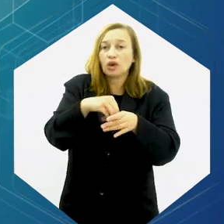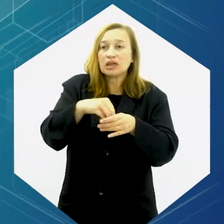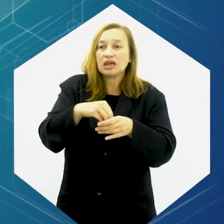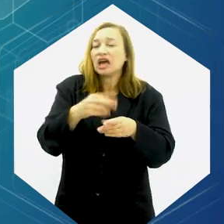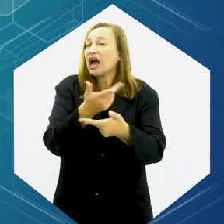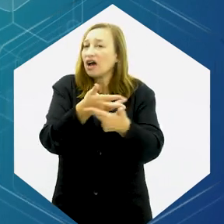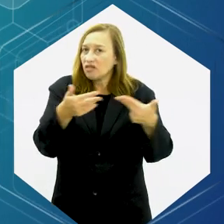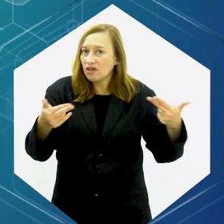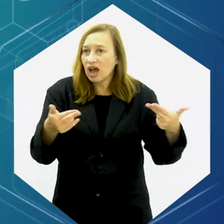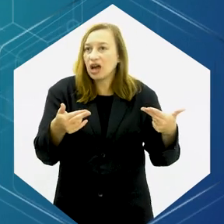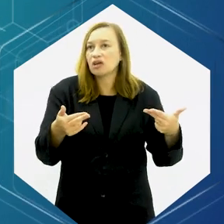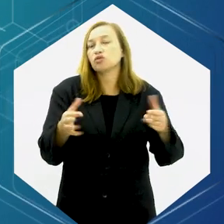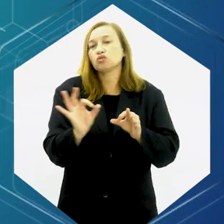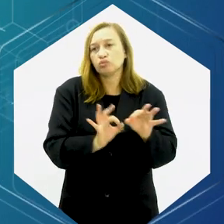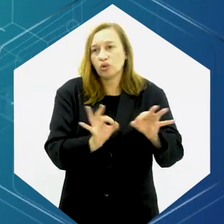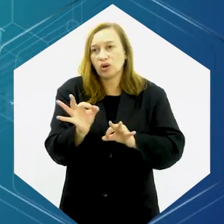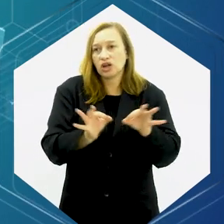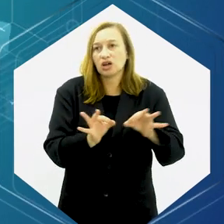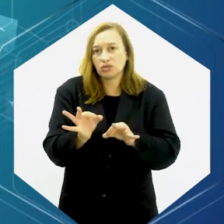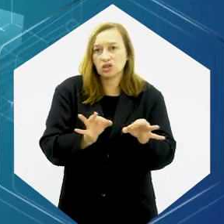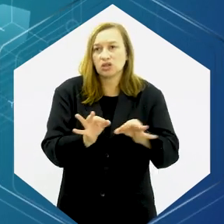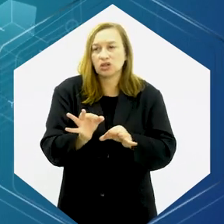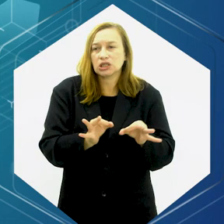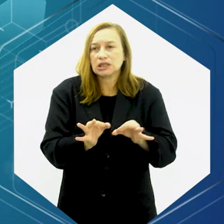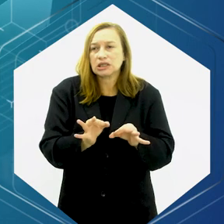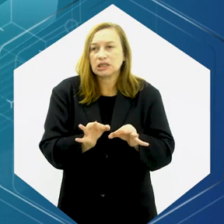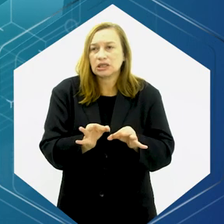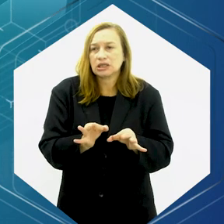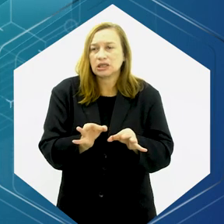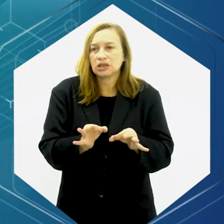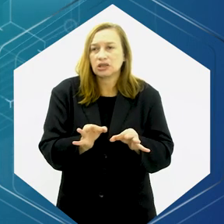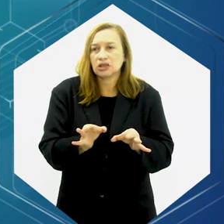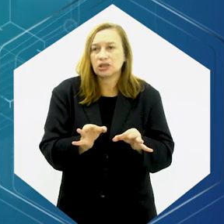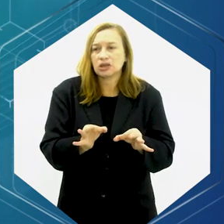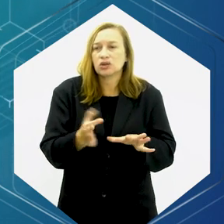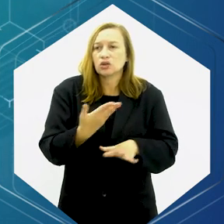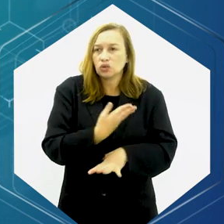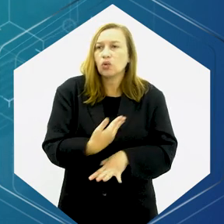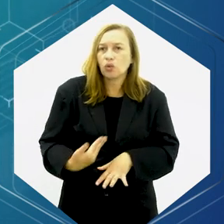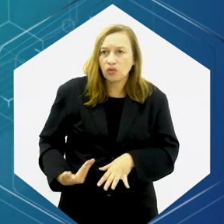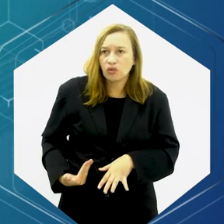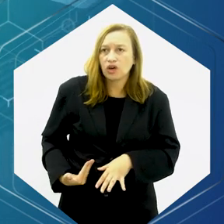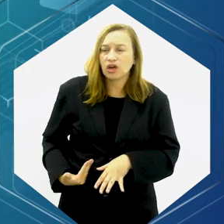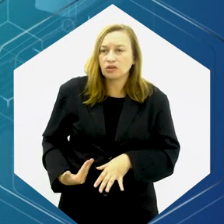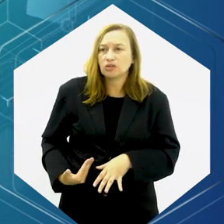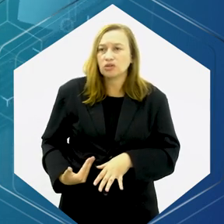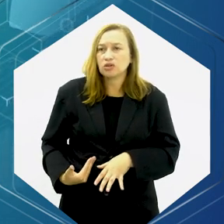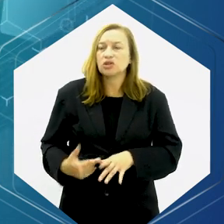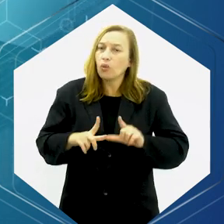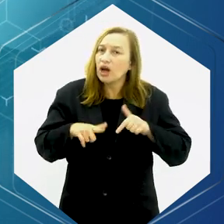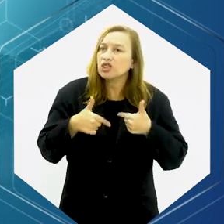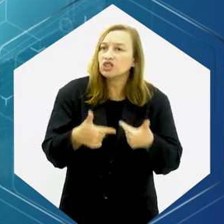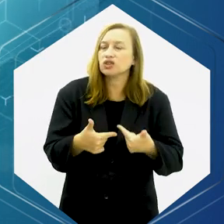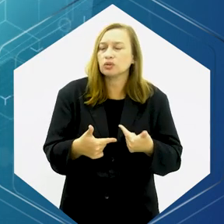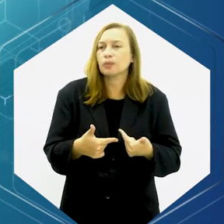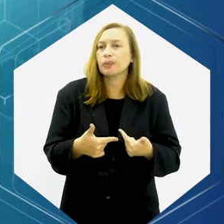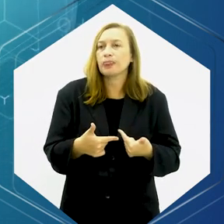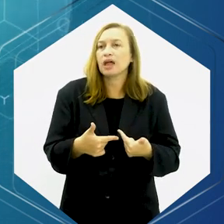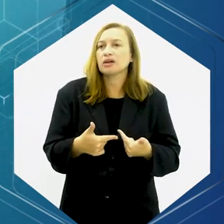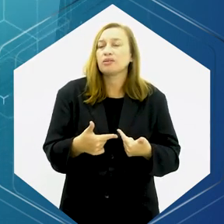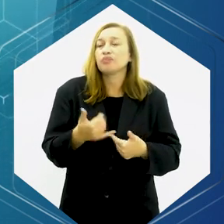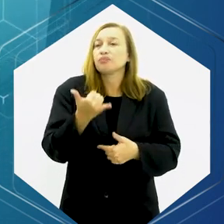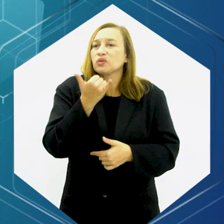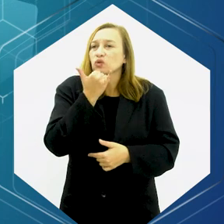né há vários vários programas e que estão e atualmente vigentes né